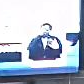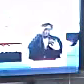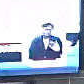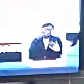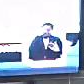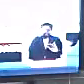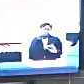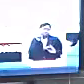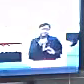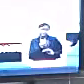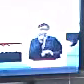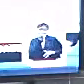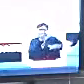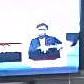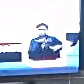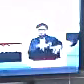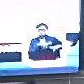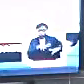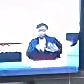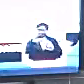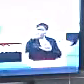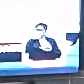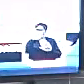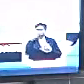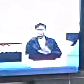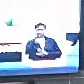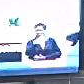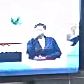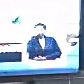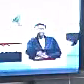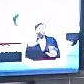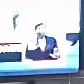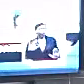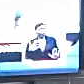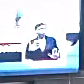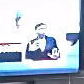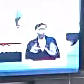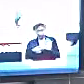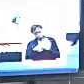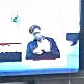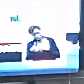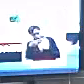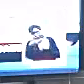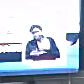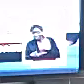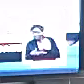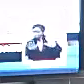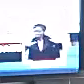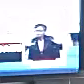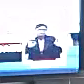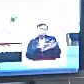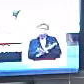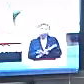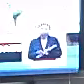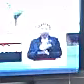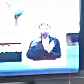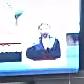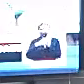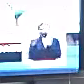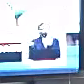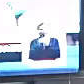é quem redigiu a portaria se saiu assim assim seja então o símbolo de acessibilidade está